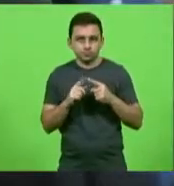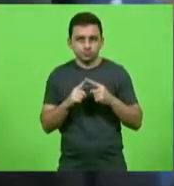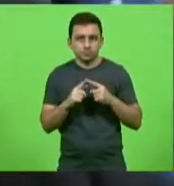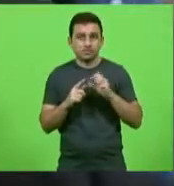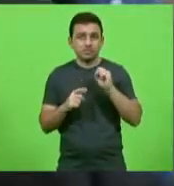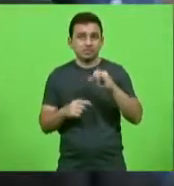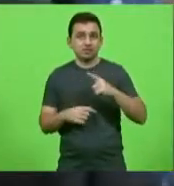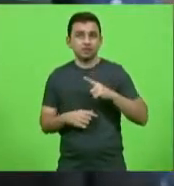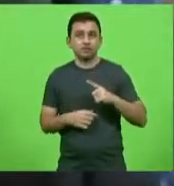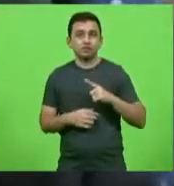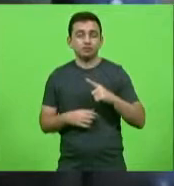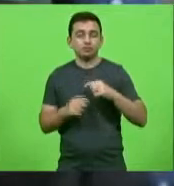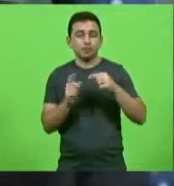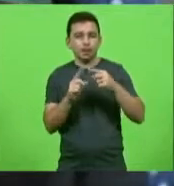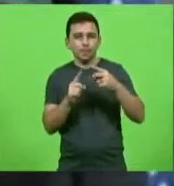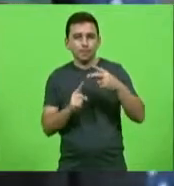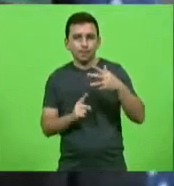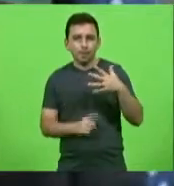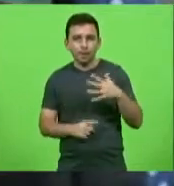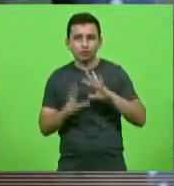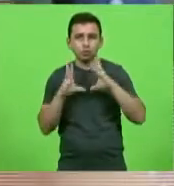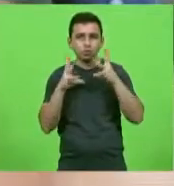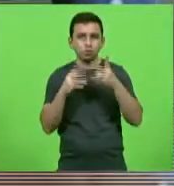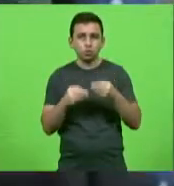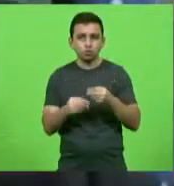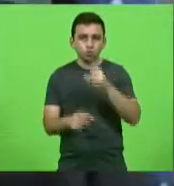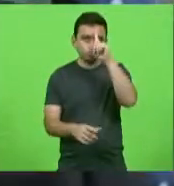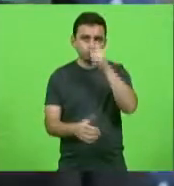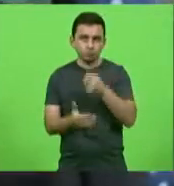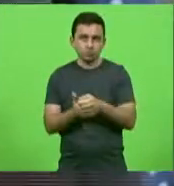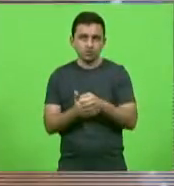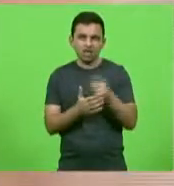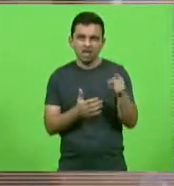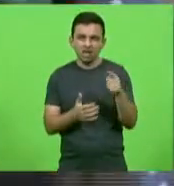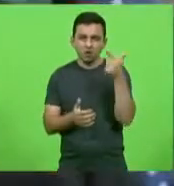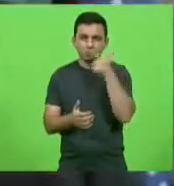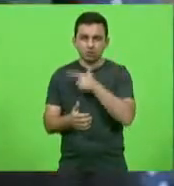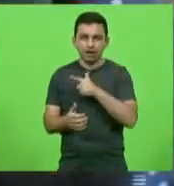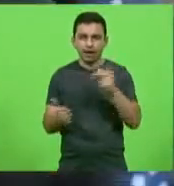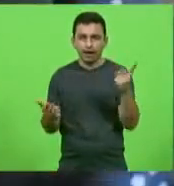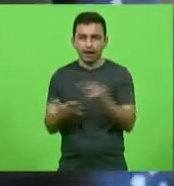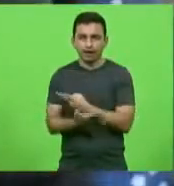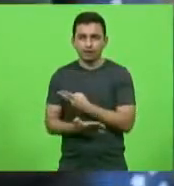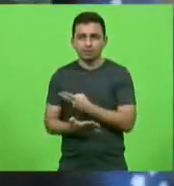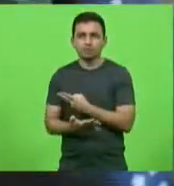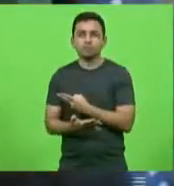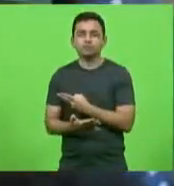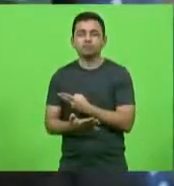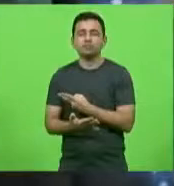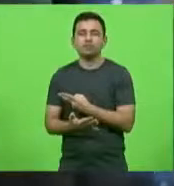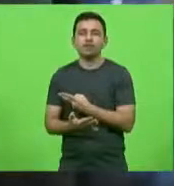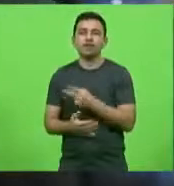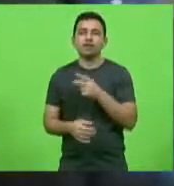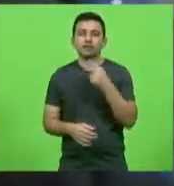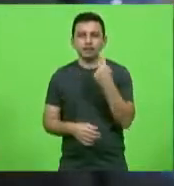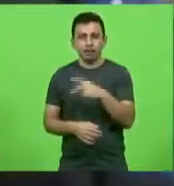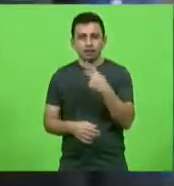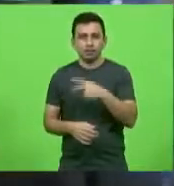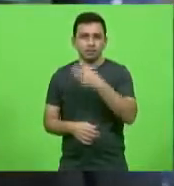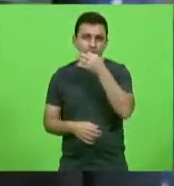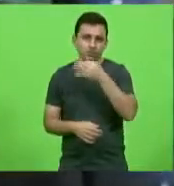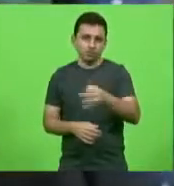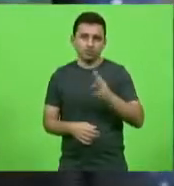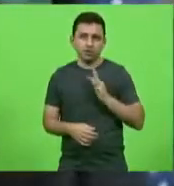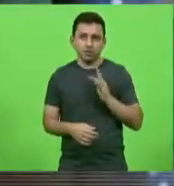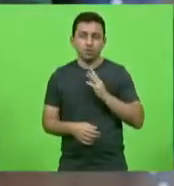estiverem presentes elementos suficientes para o decisor aferir o dolo ou o erro grosseiro da opinião técnica.